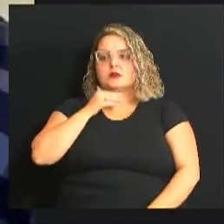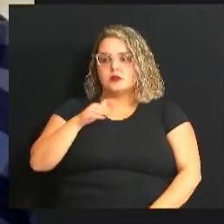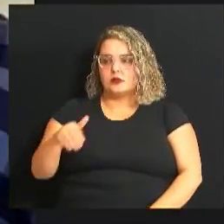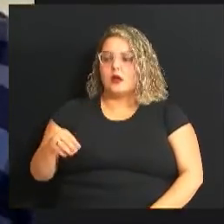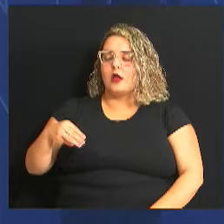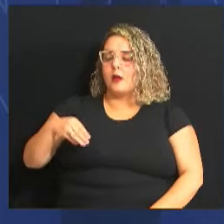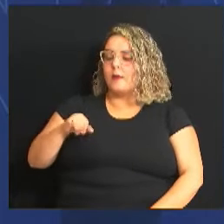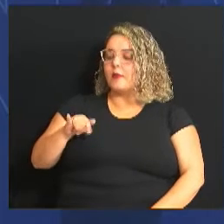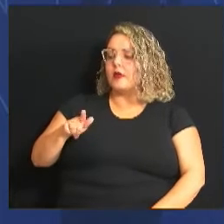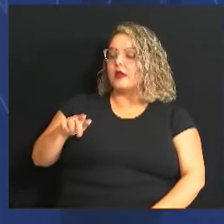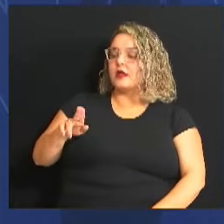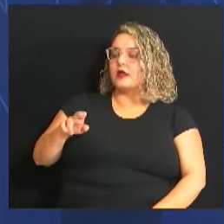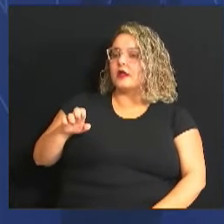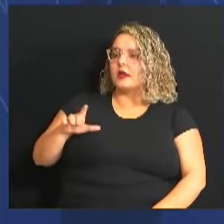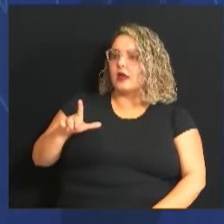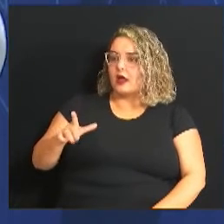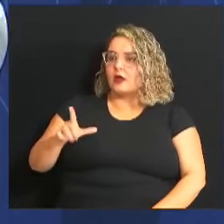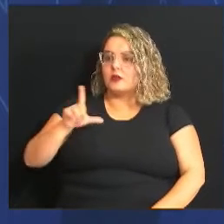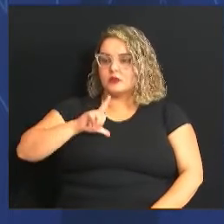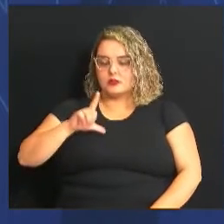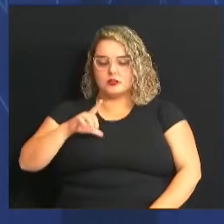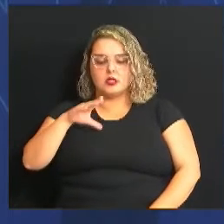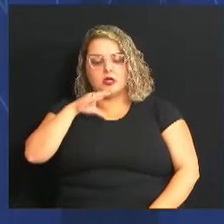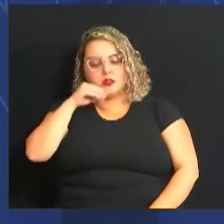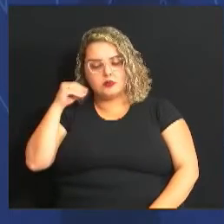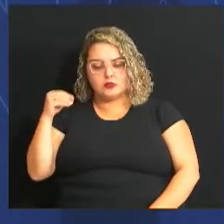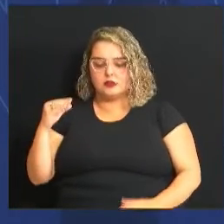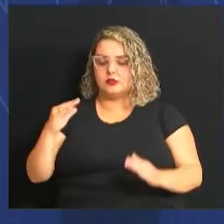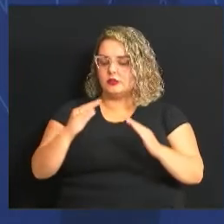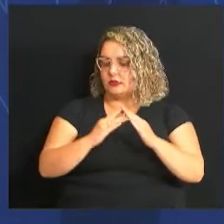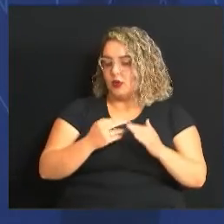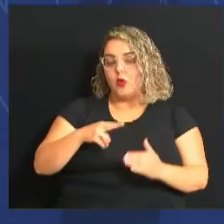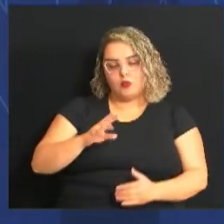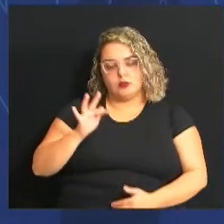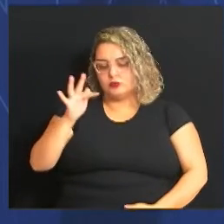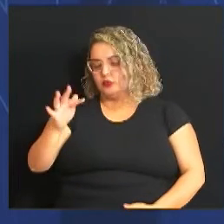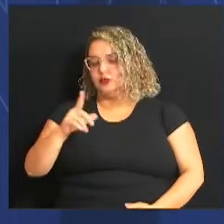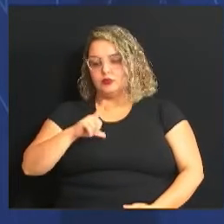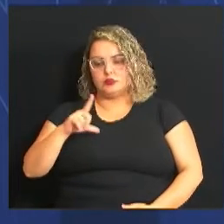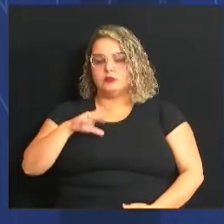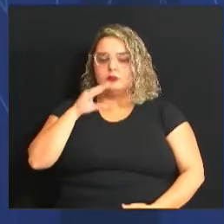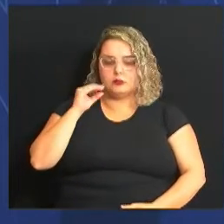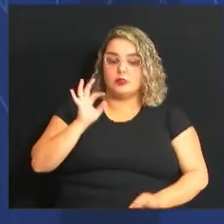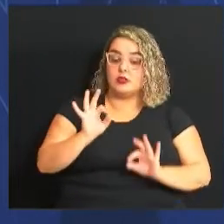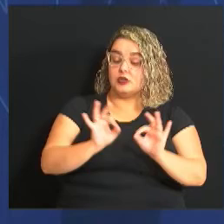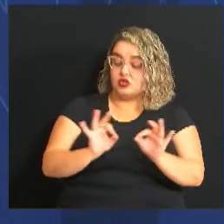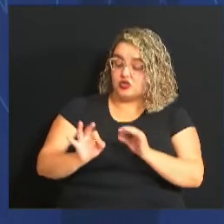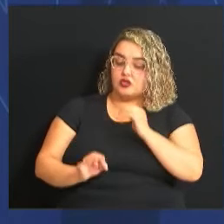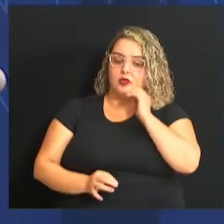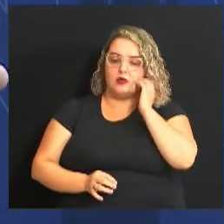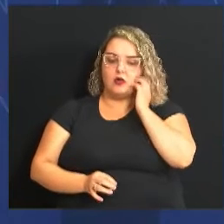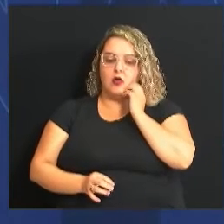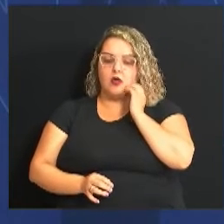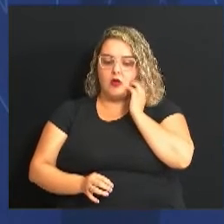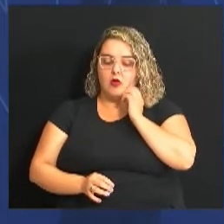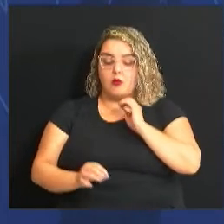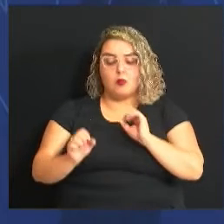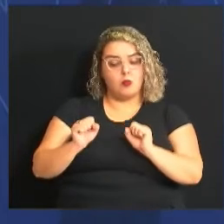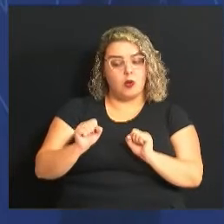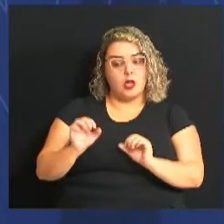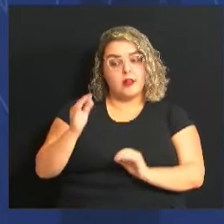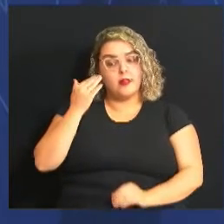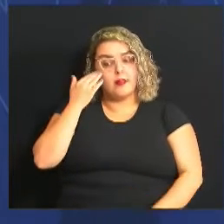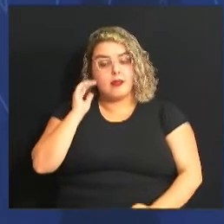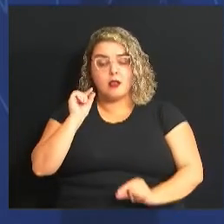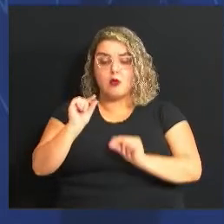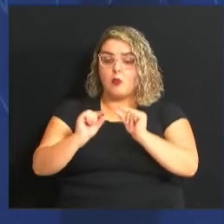para quem tem adolescente em casa, ou vai ter ainda, para já se preparar, para poder entender um pouco sobre